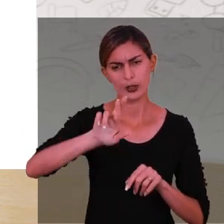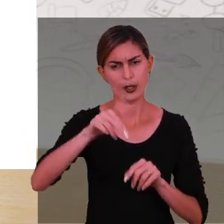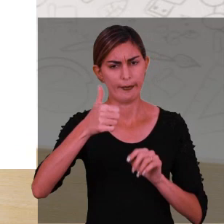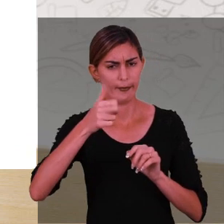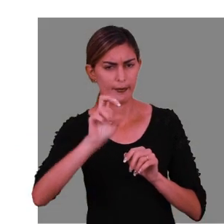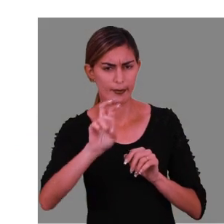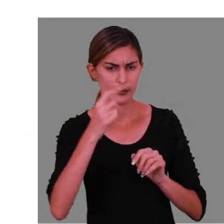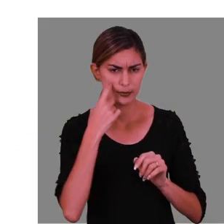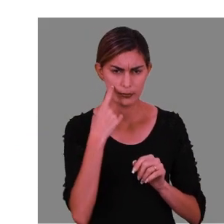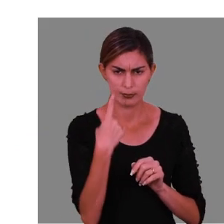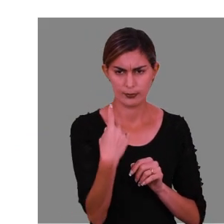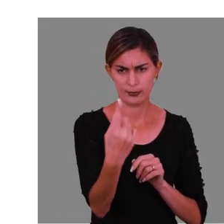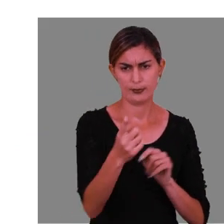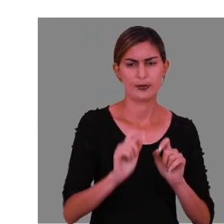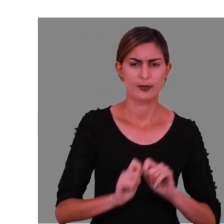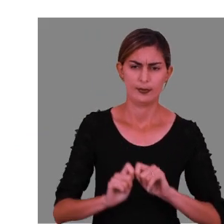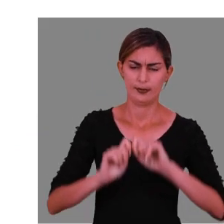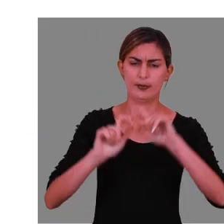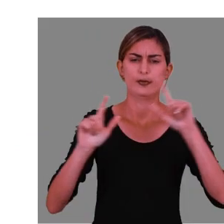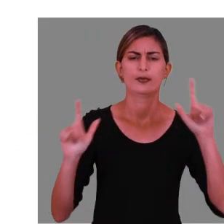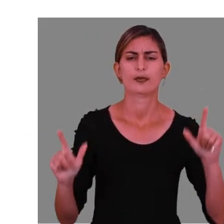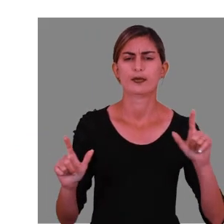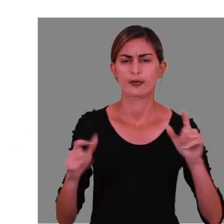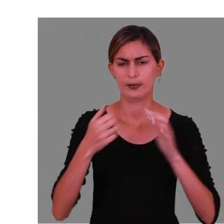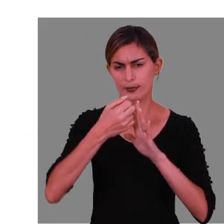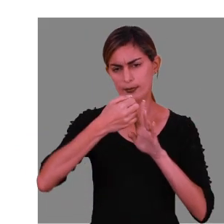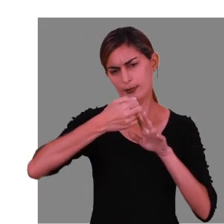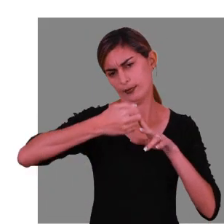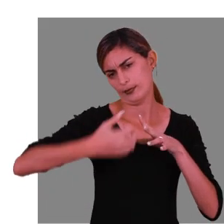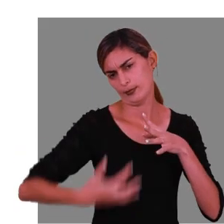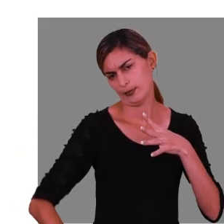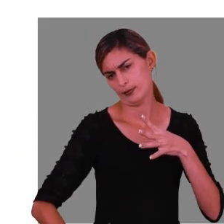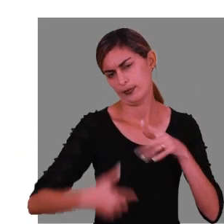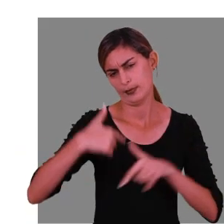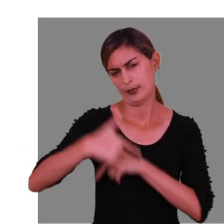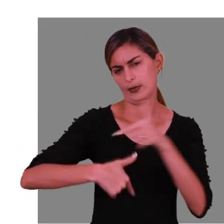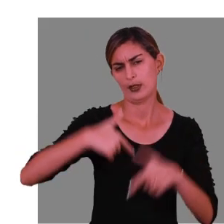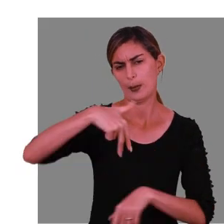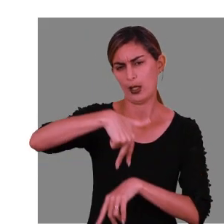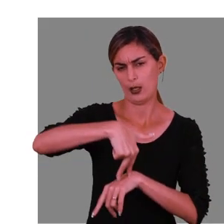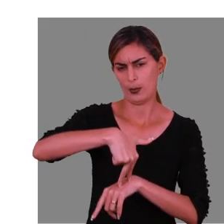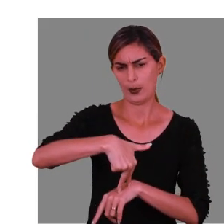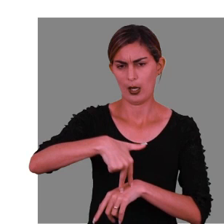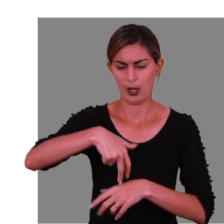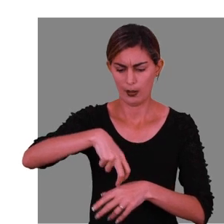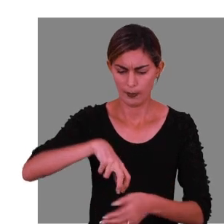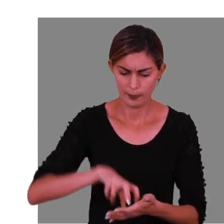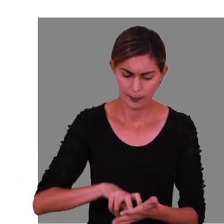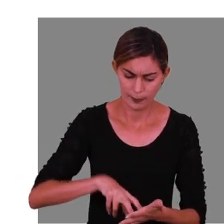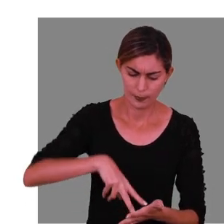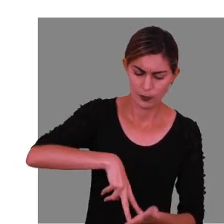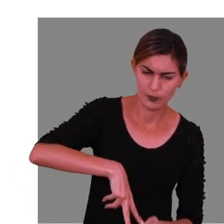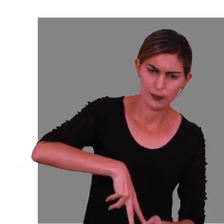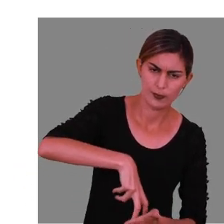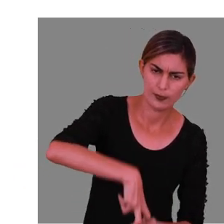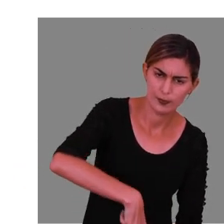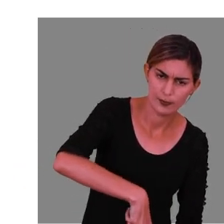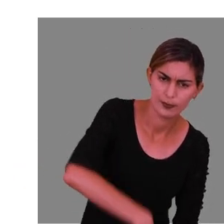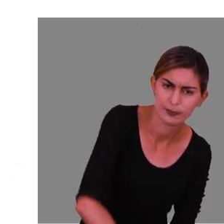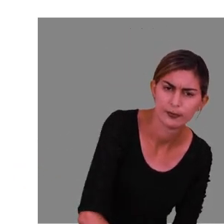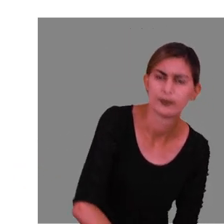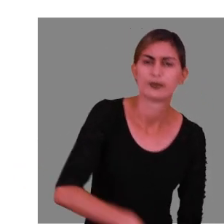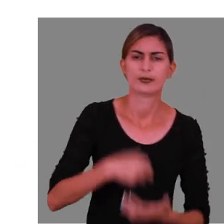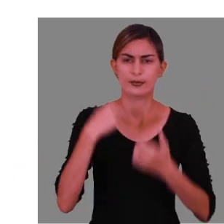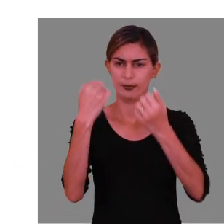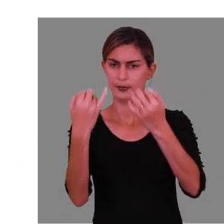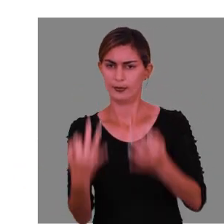NR15, conforme vocês podem observar. A descrição é um trabalho em pé, agachado ou ajoelhado, que se